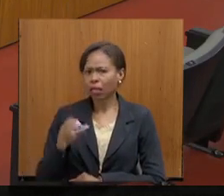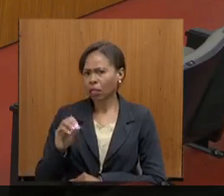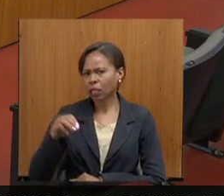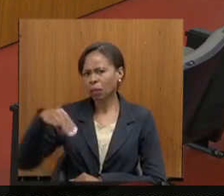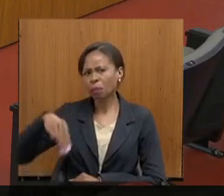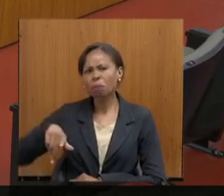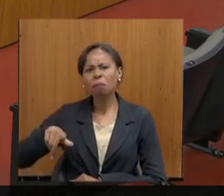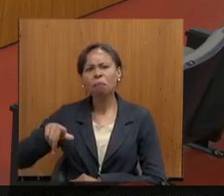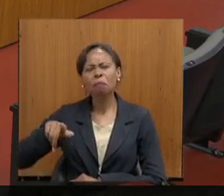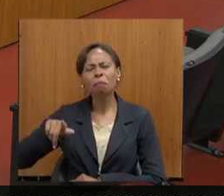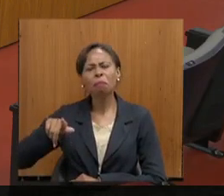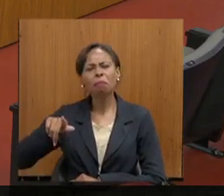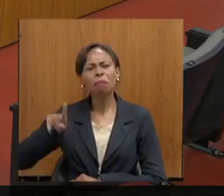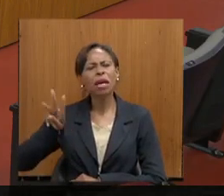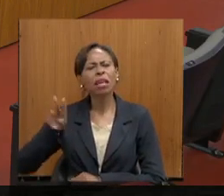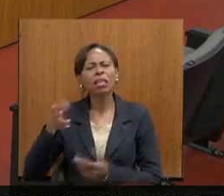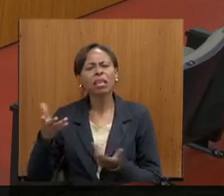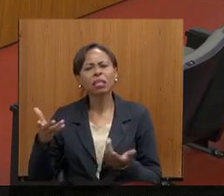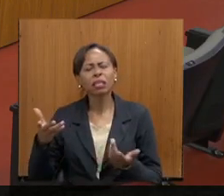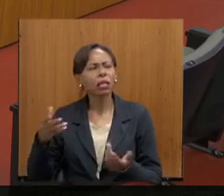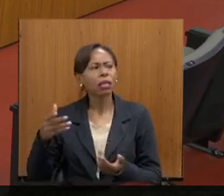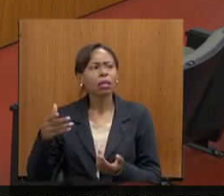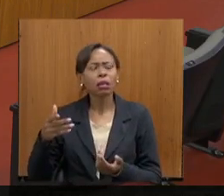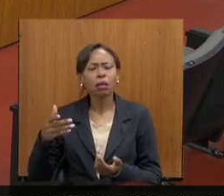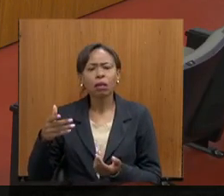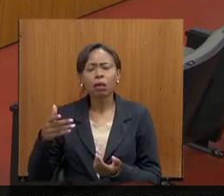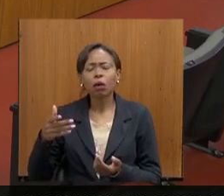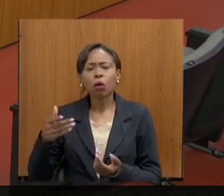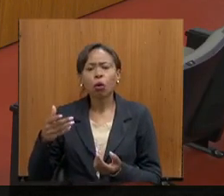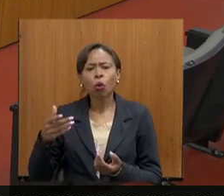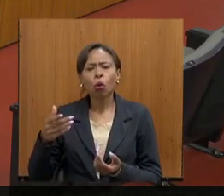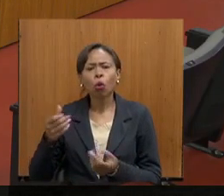há três anos não sei tudo oi